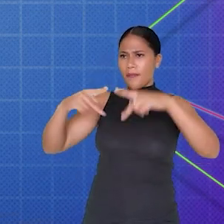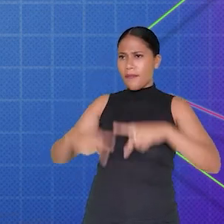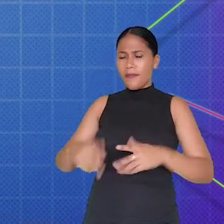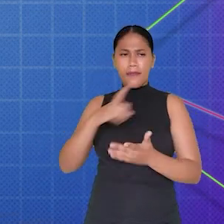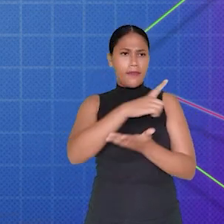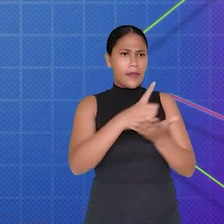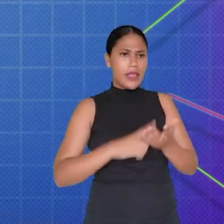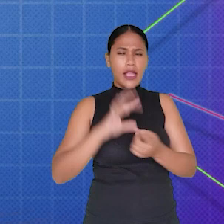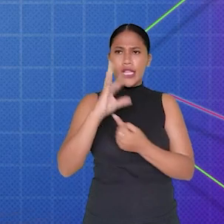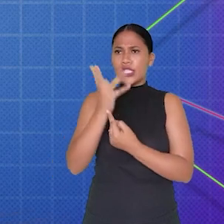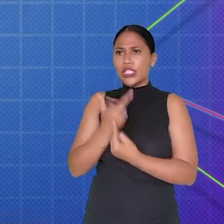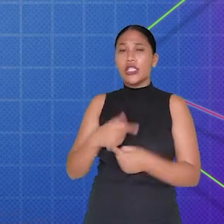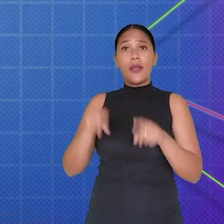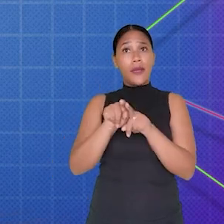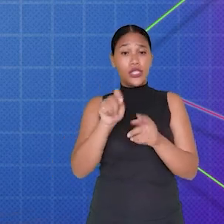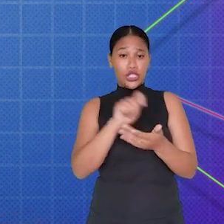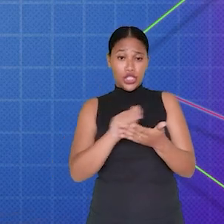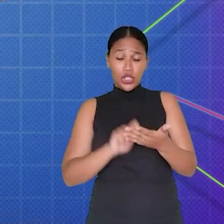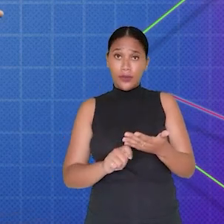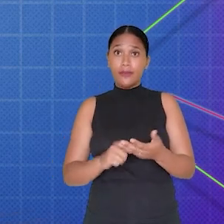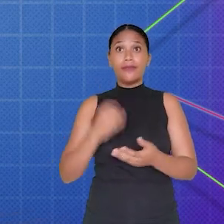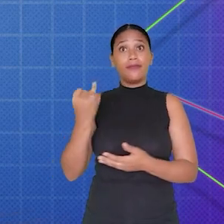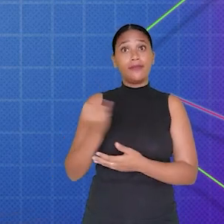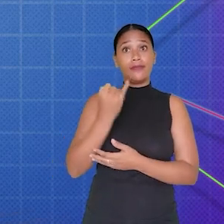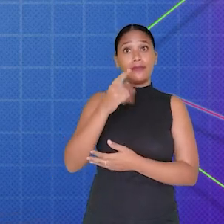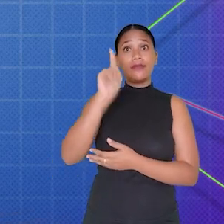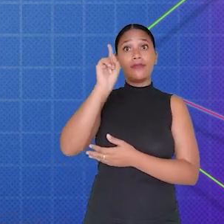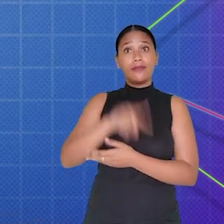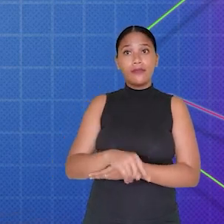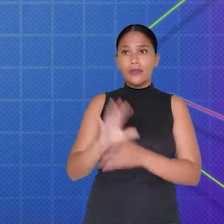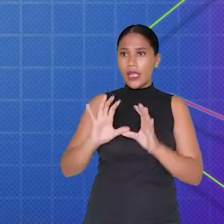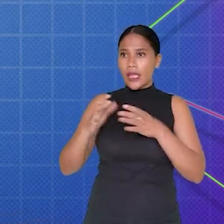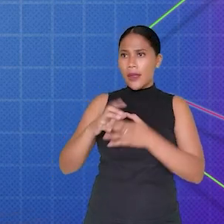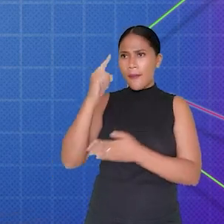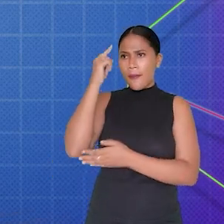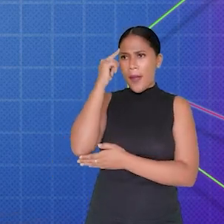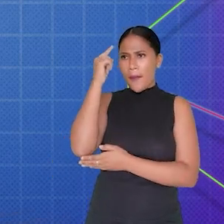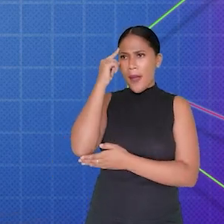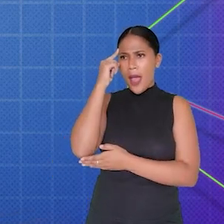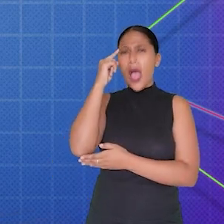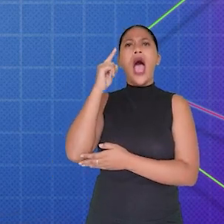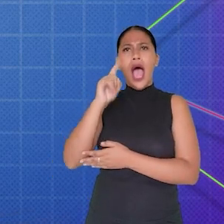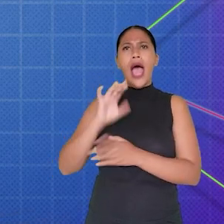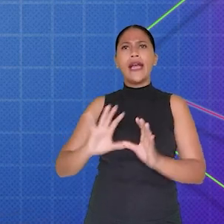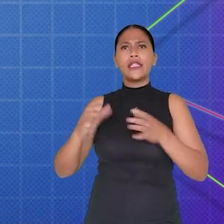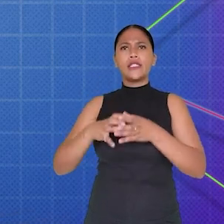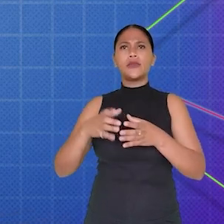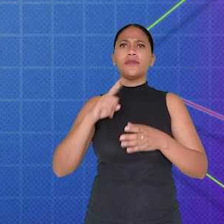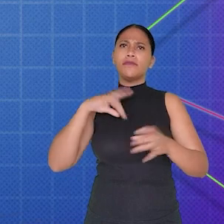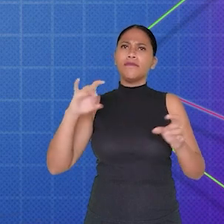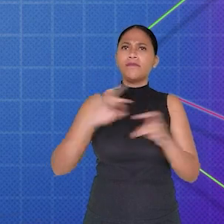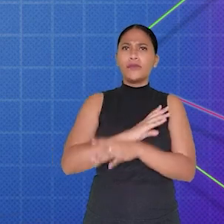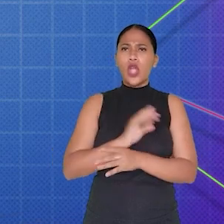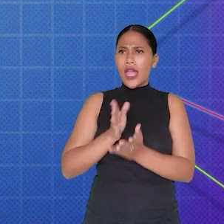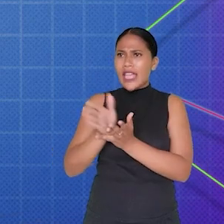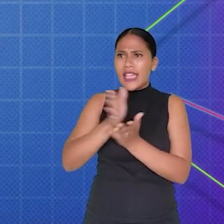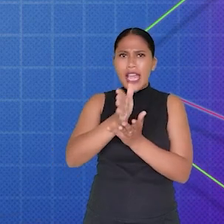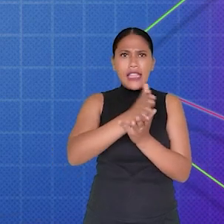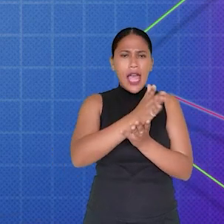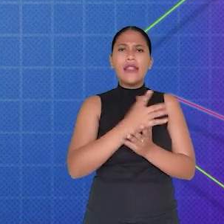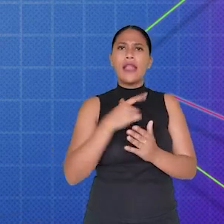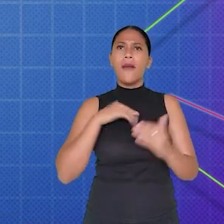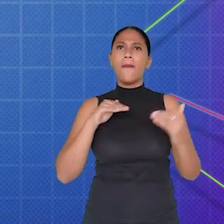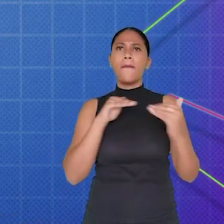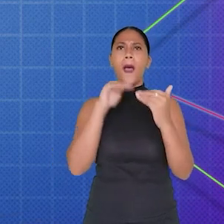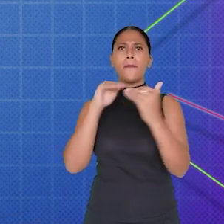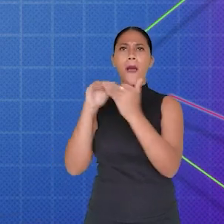como programadores, designers de jogos, artistas e até mesmo escritores. É importante que a equipe trabalhe em conjunto para garantir que todas as áreas do